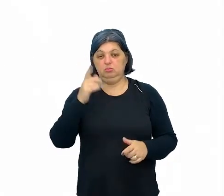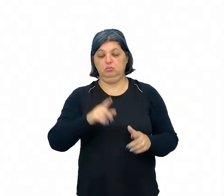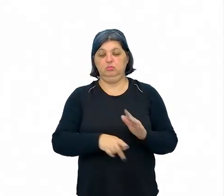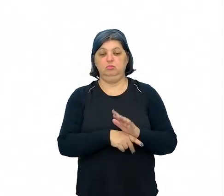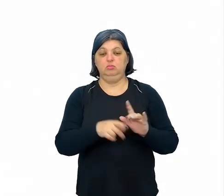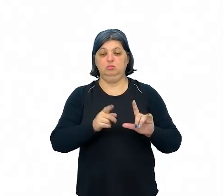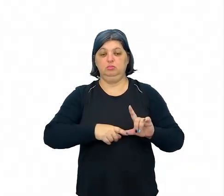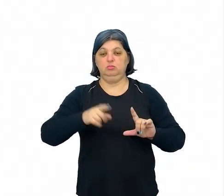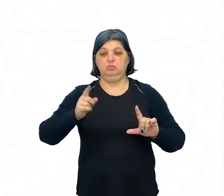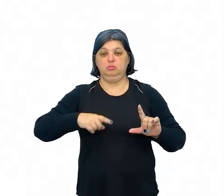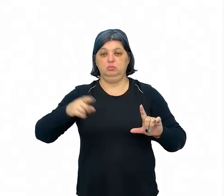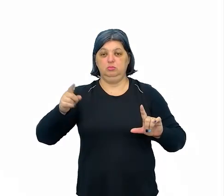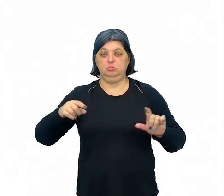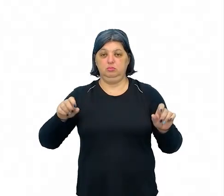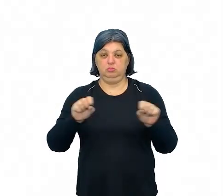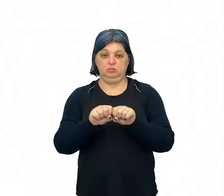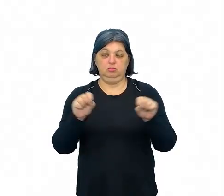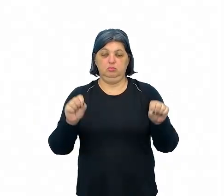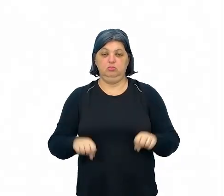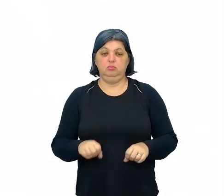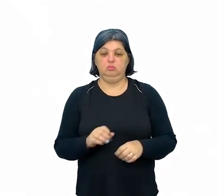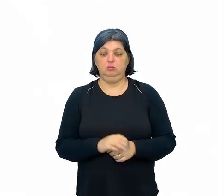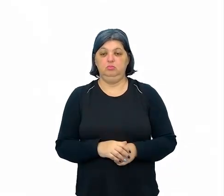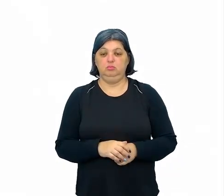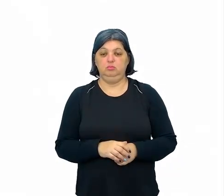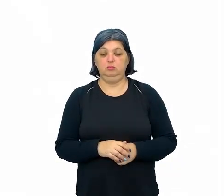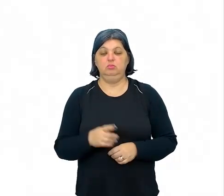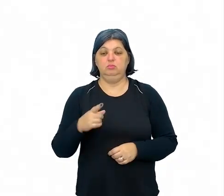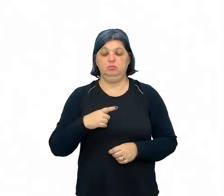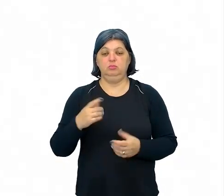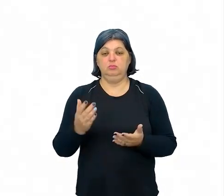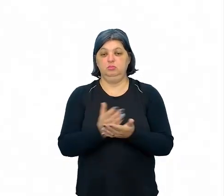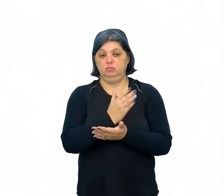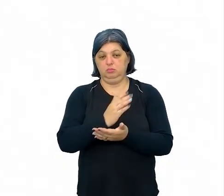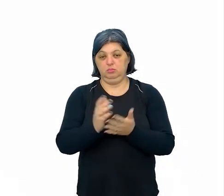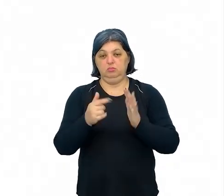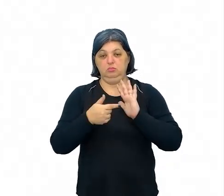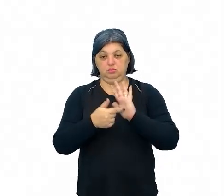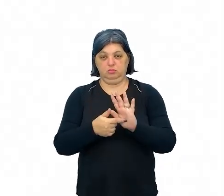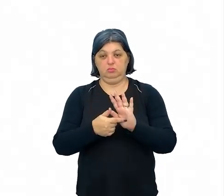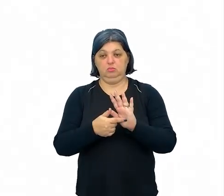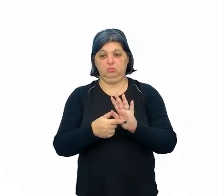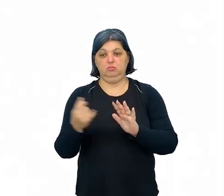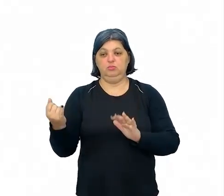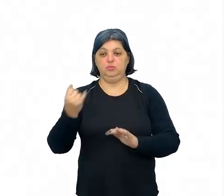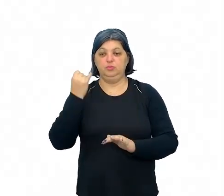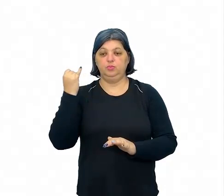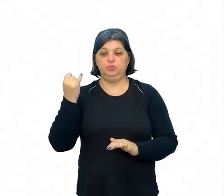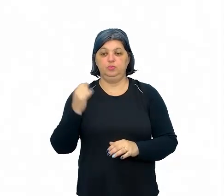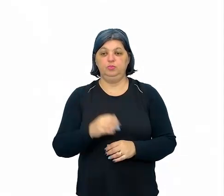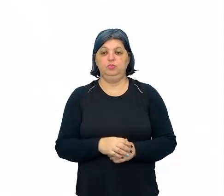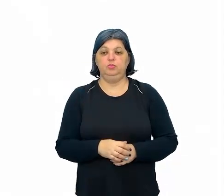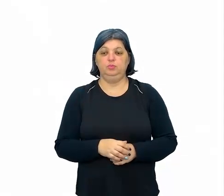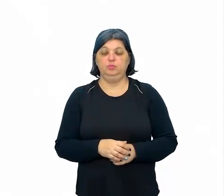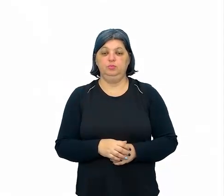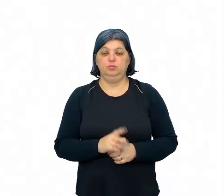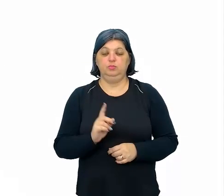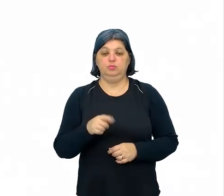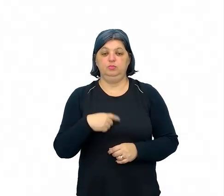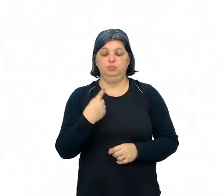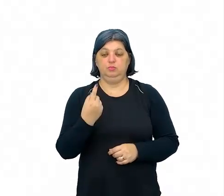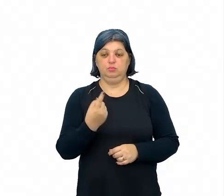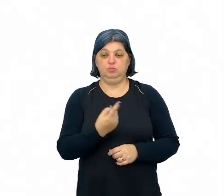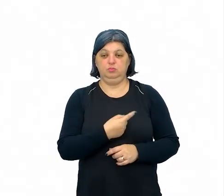gráfica de um sistema. Então, a gente trouxe ali alguns conteúdos importantes, né? A gente pôs importantes /